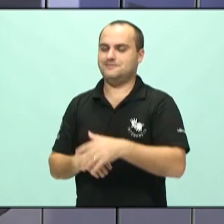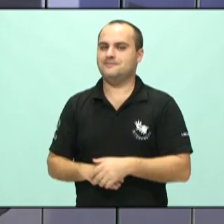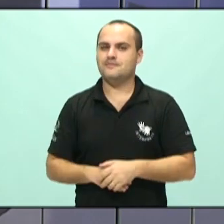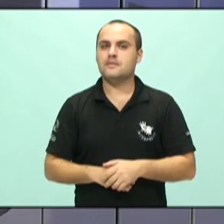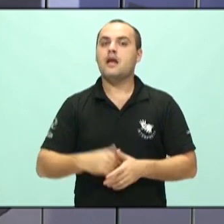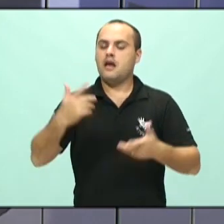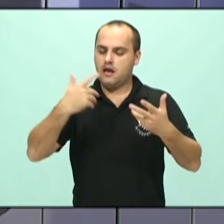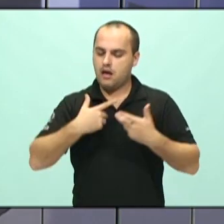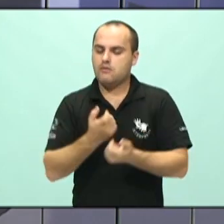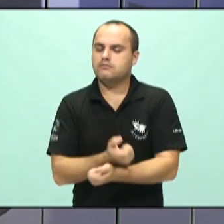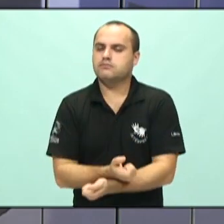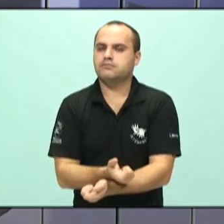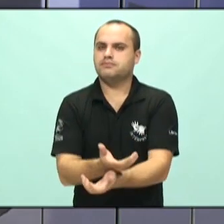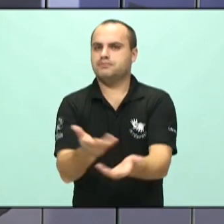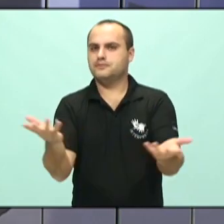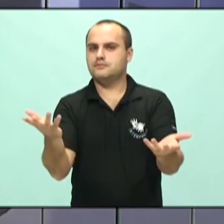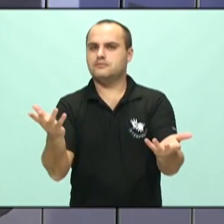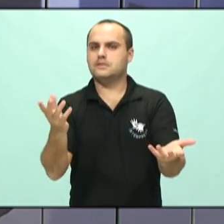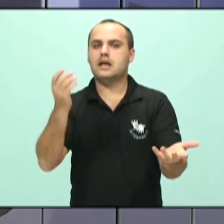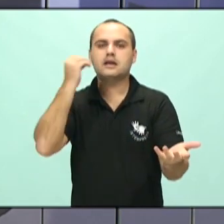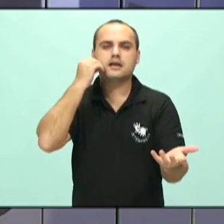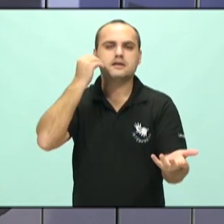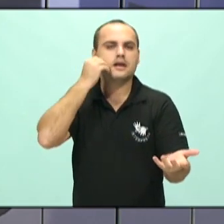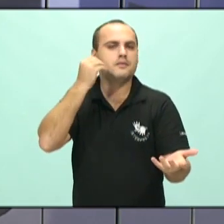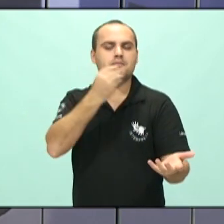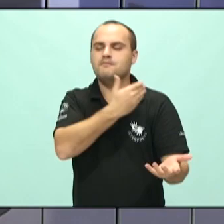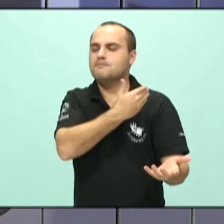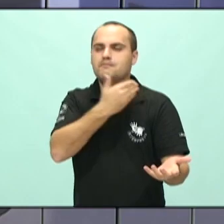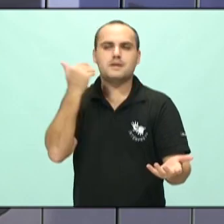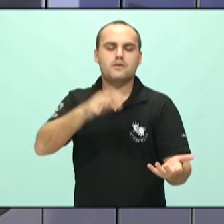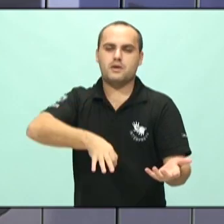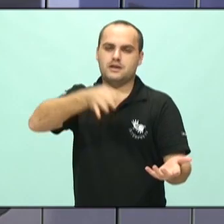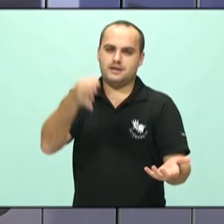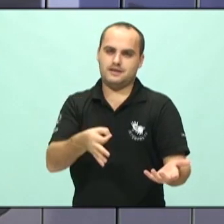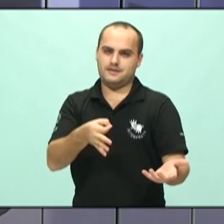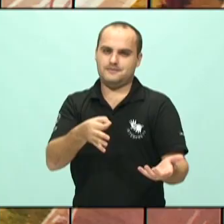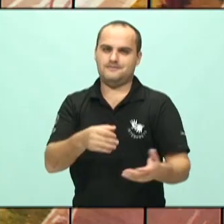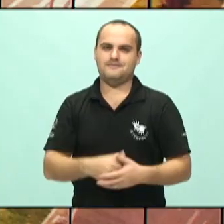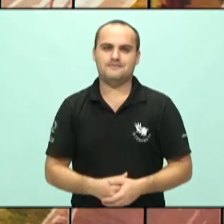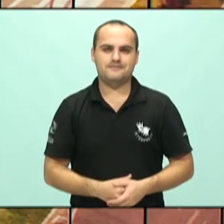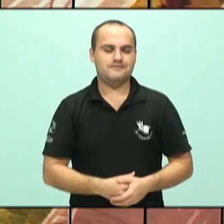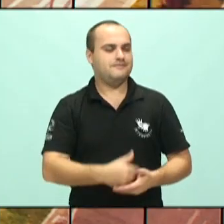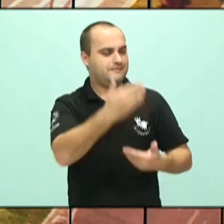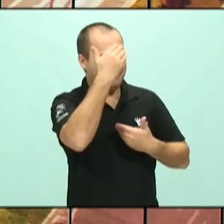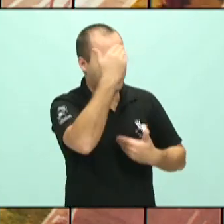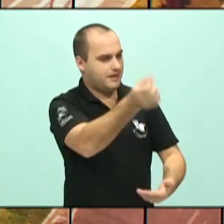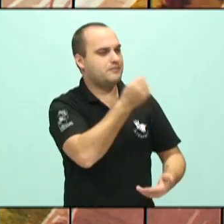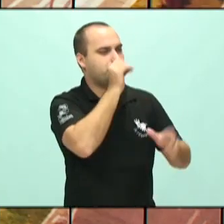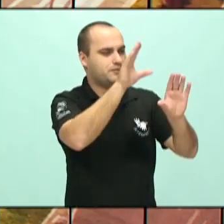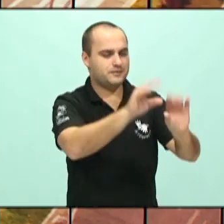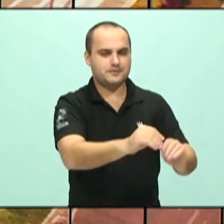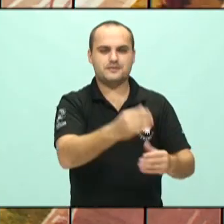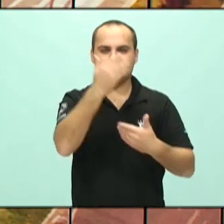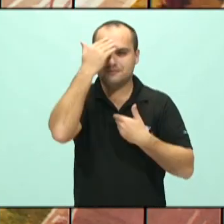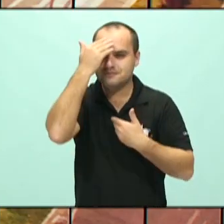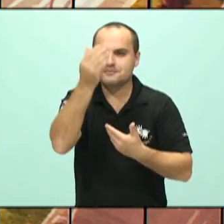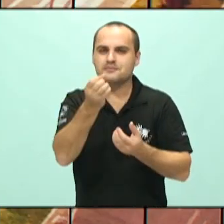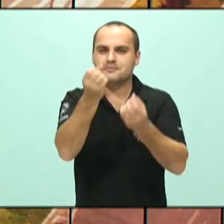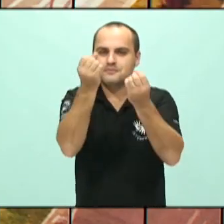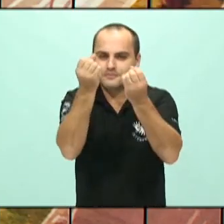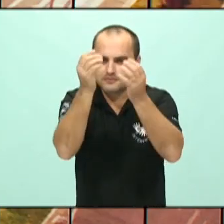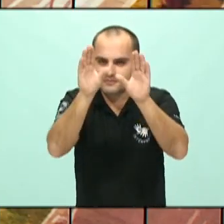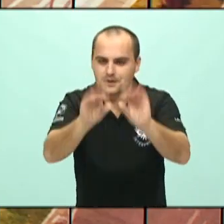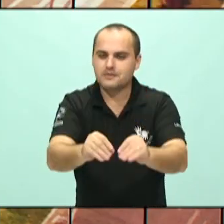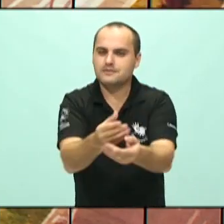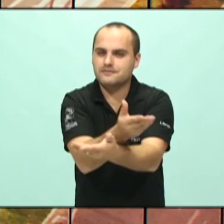para servir e tentamos fazer isso da melhor forma possível. Muito obrigado. Muito obrigado, boa noite ao senhor e à senhora também